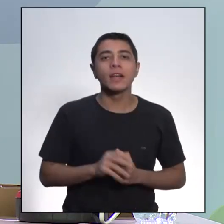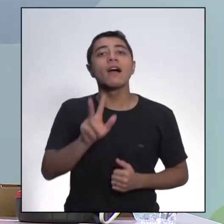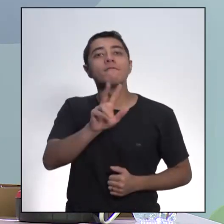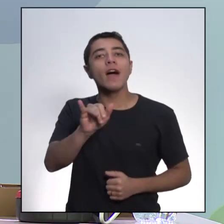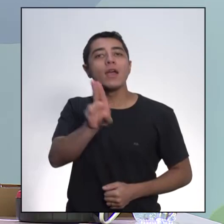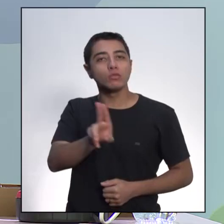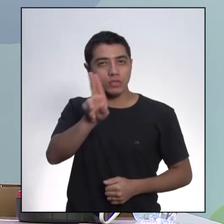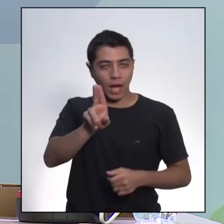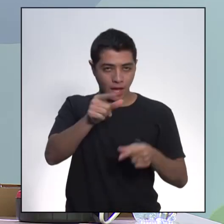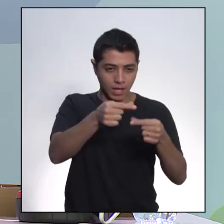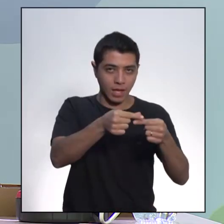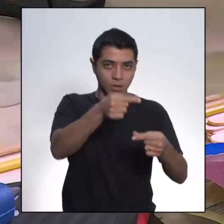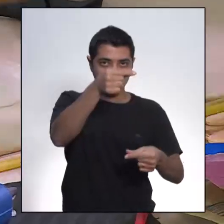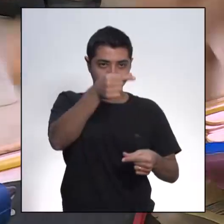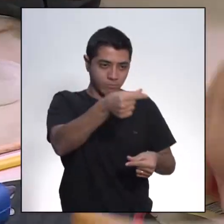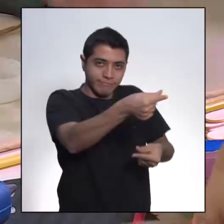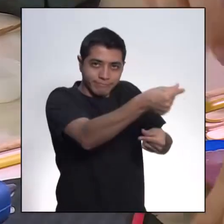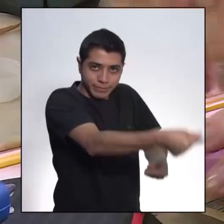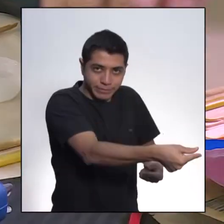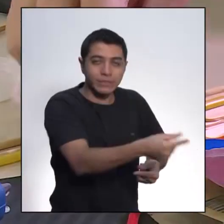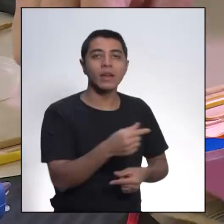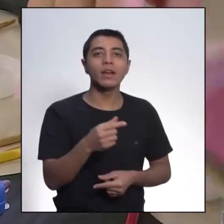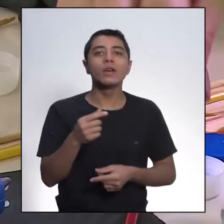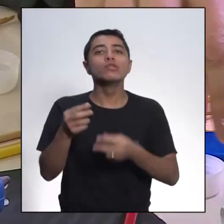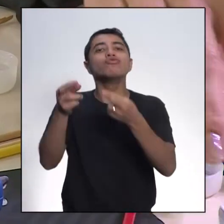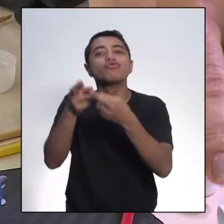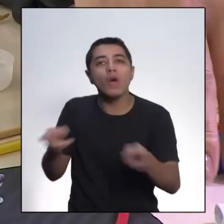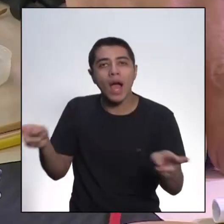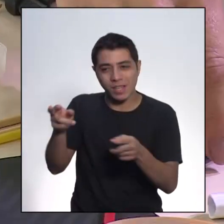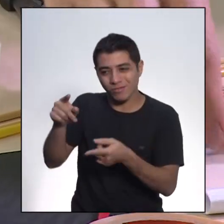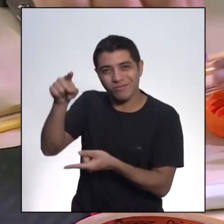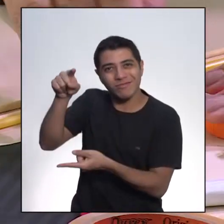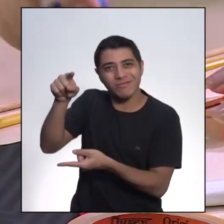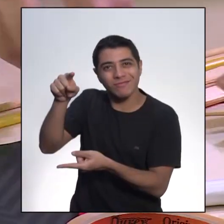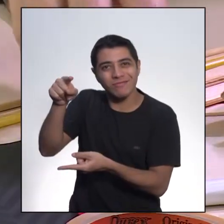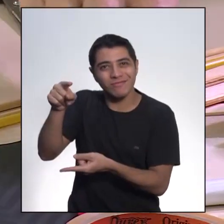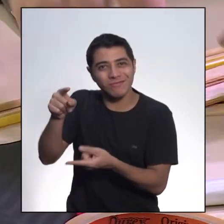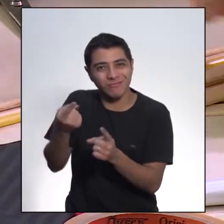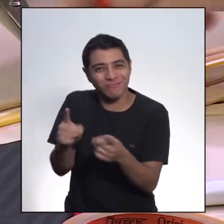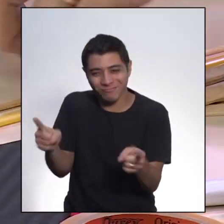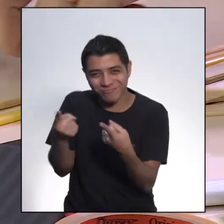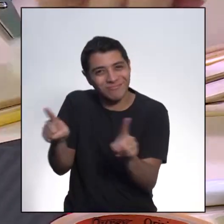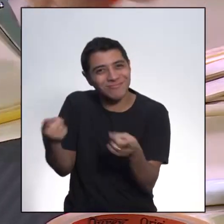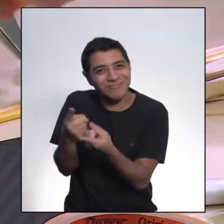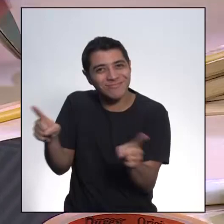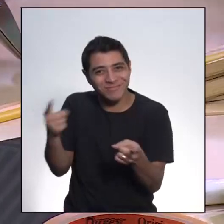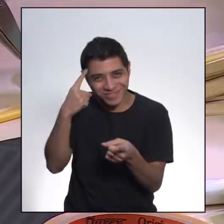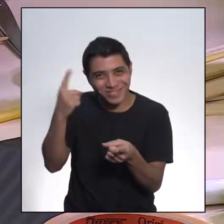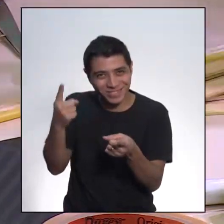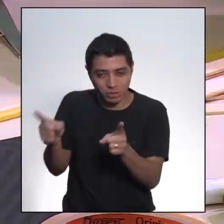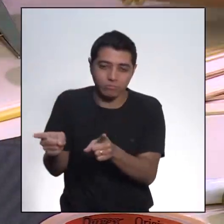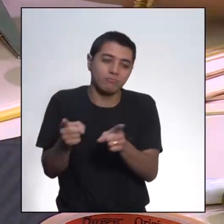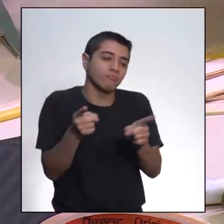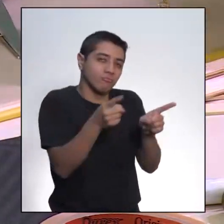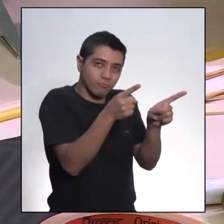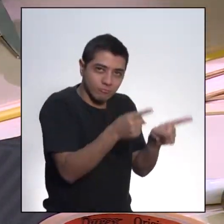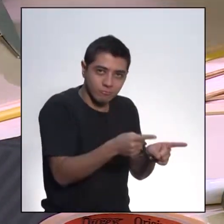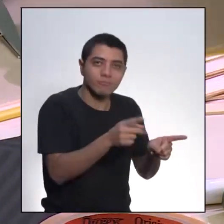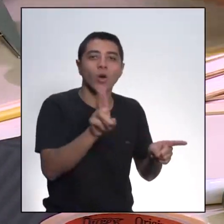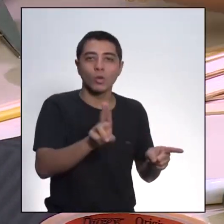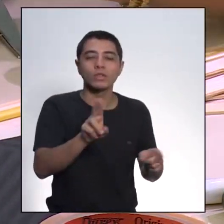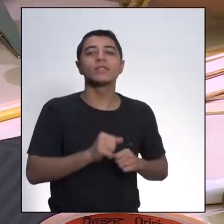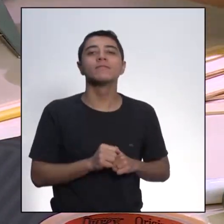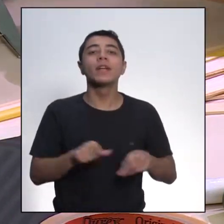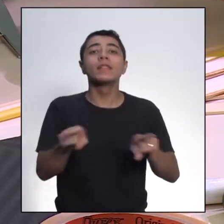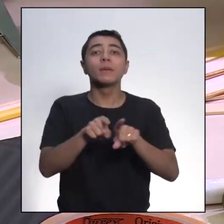palito de churrasco, tá? As tampinhas, 4 tampinhas, elas serão as nossas